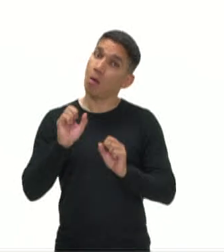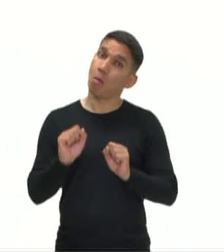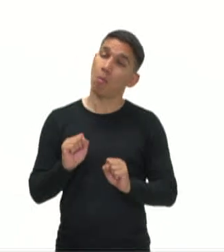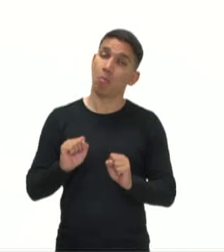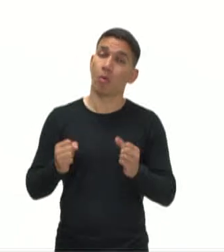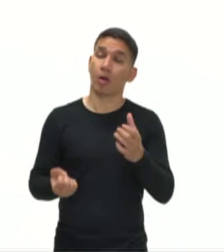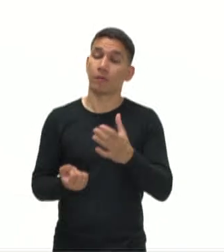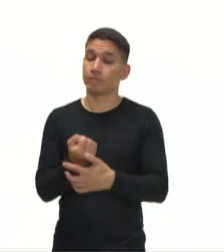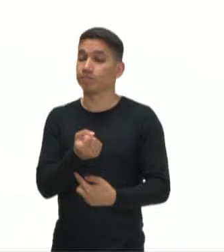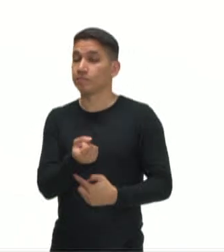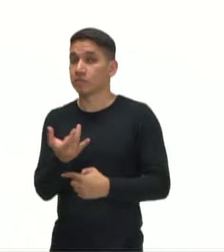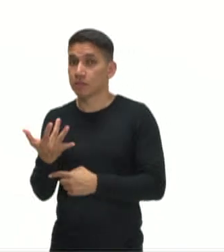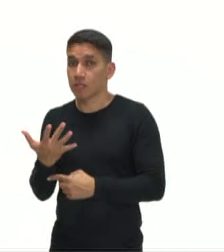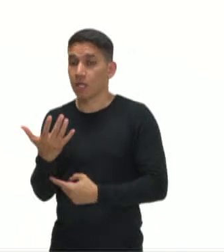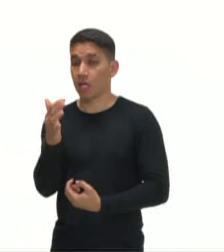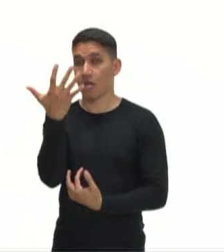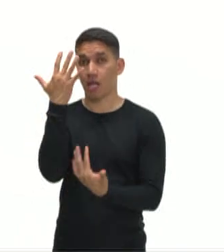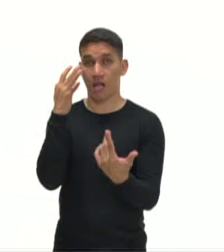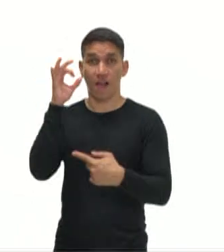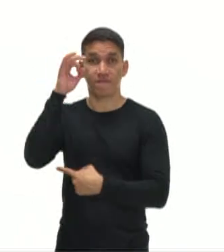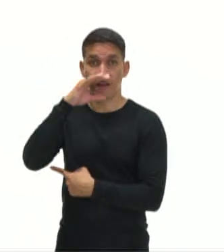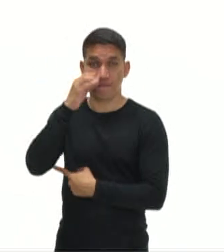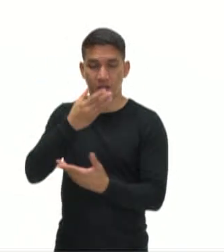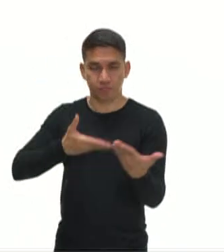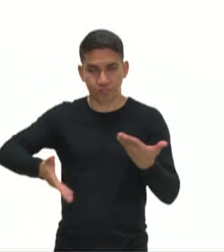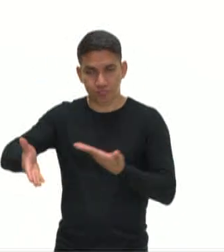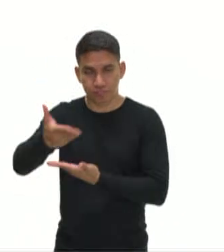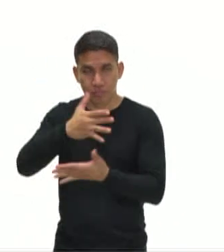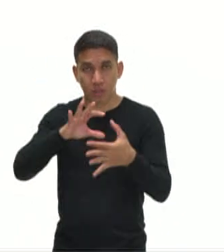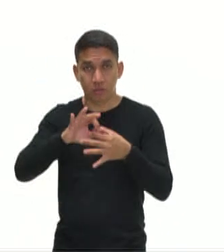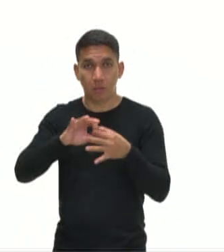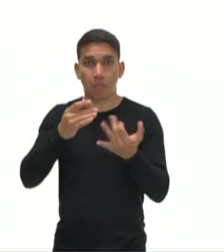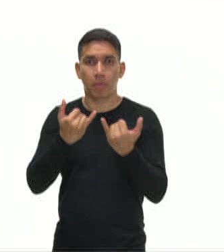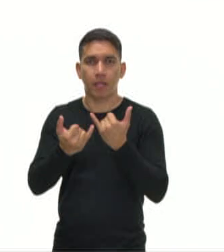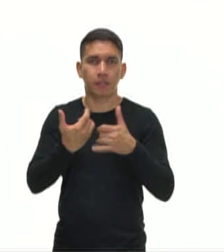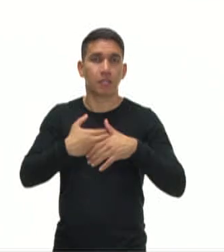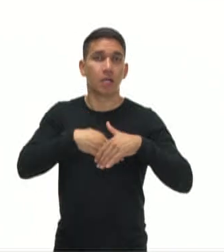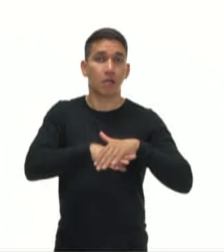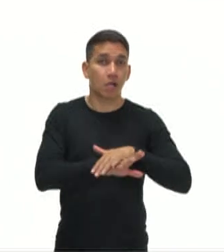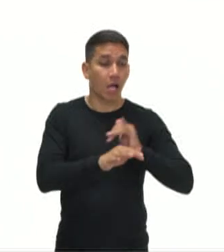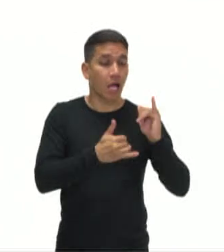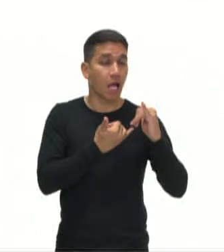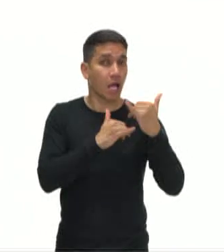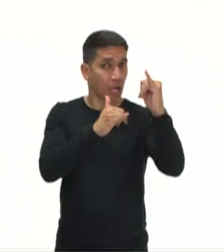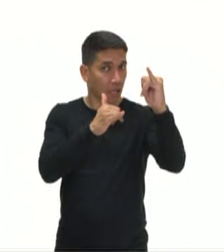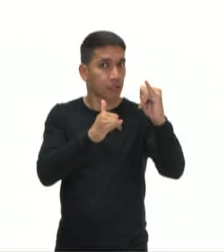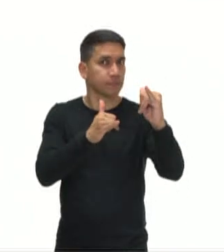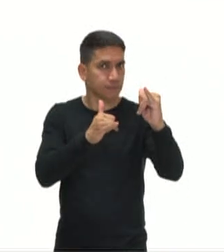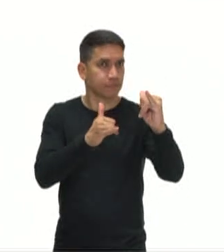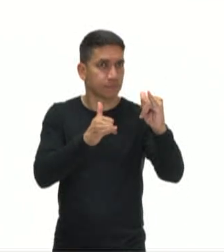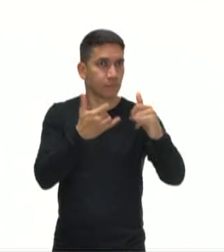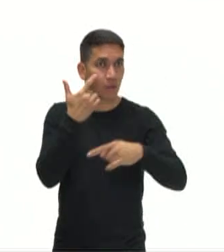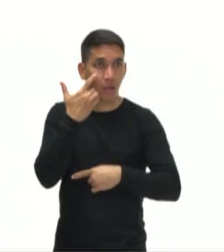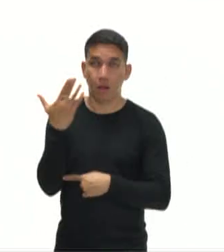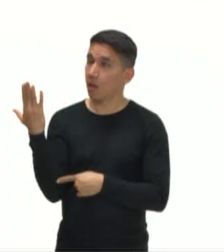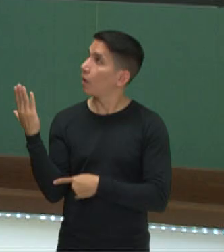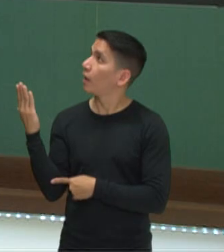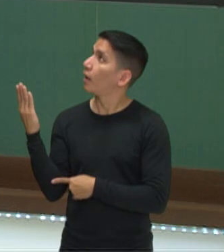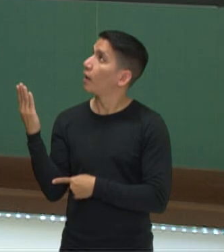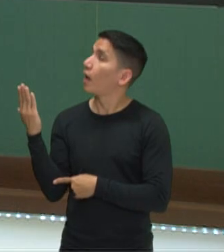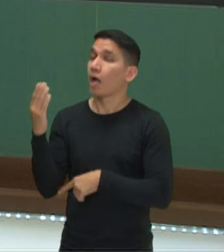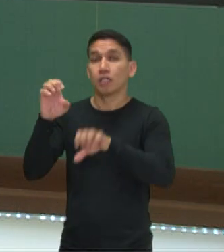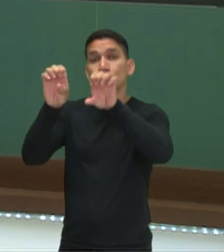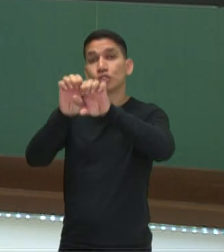é produzido pelas plantas verdes, servindo como reservatório de energia. Observe, nós temos aqui então